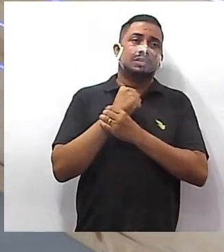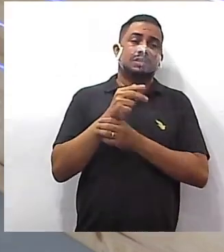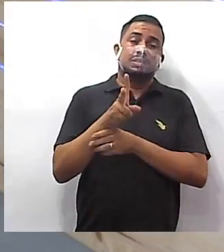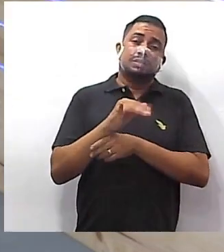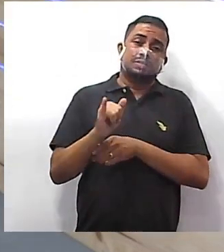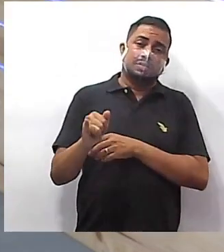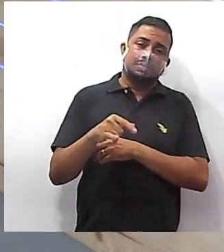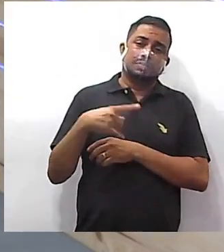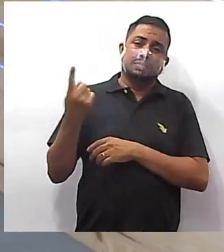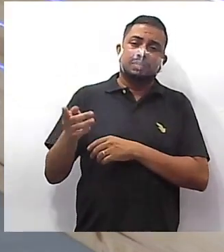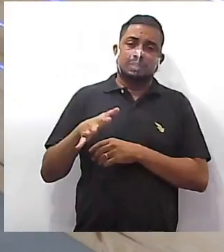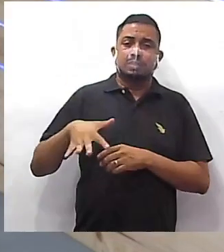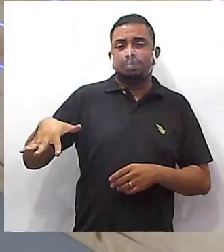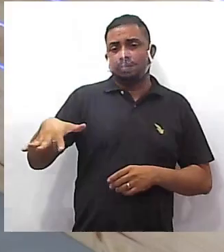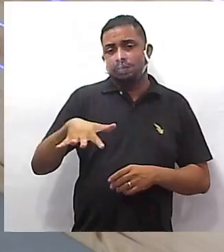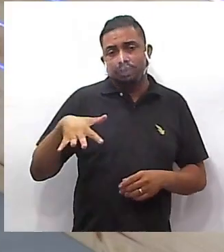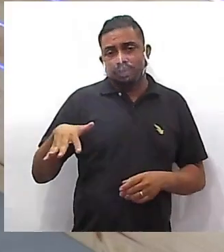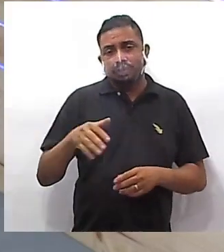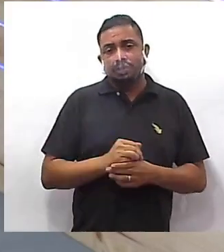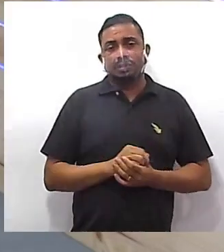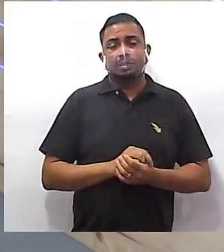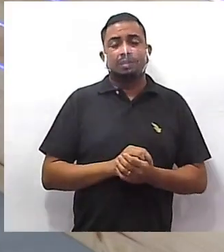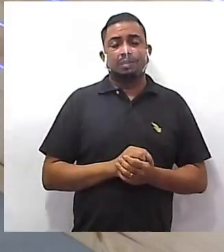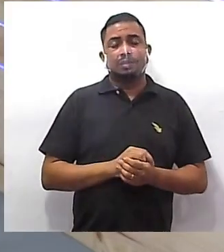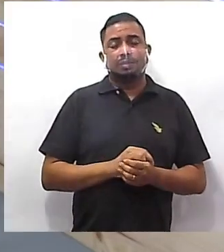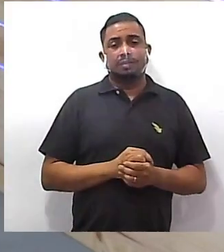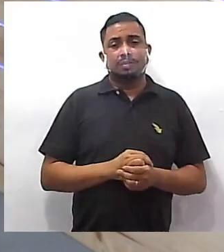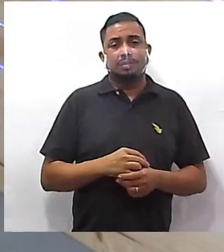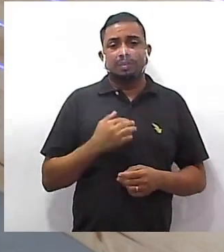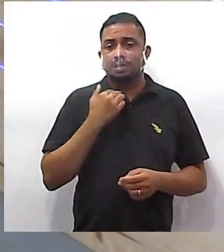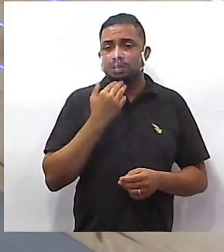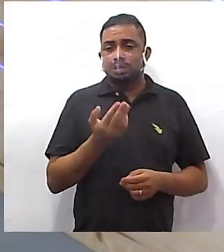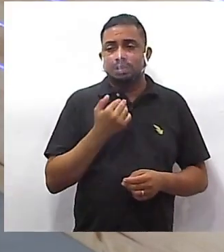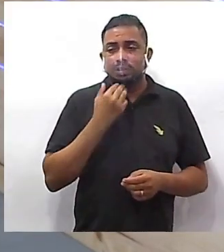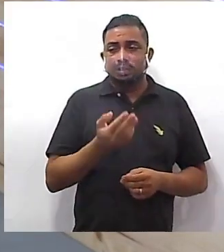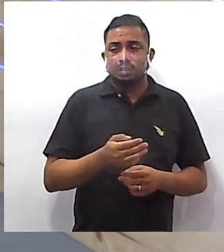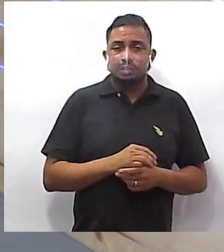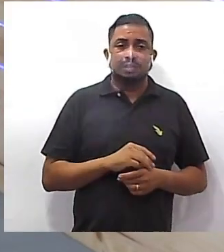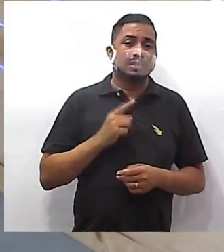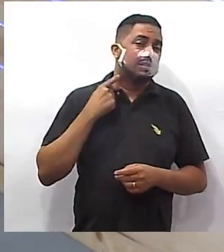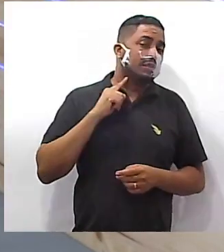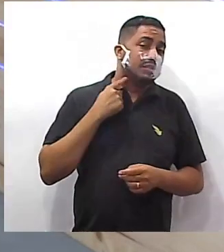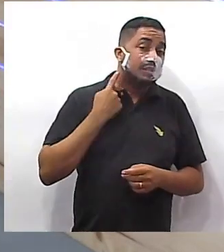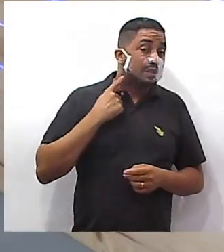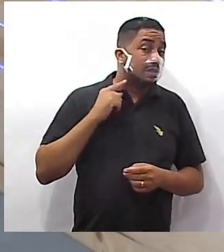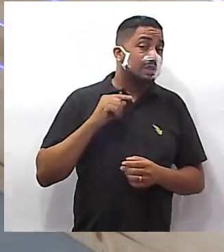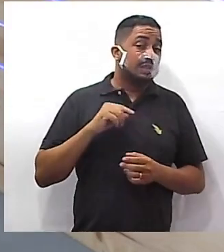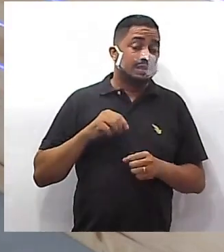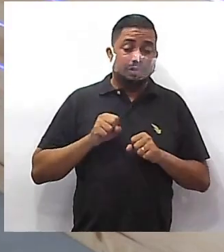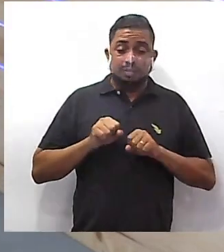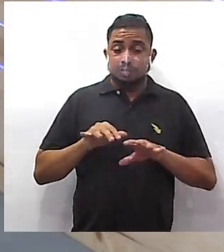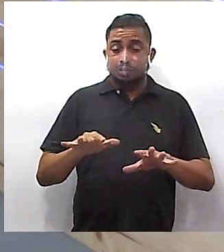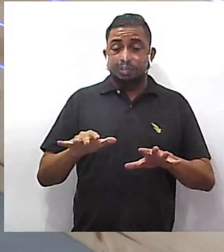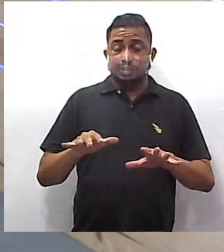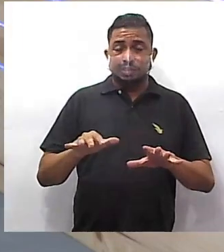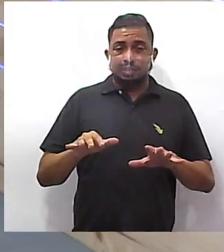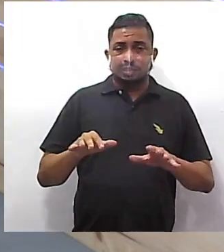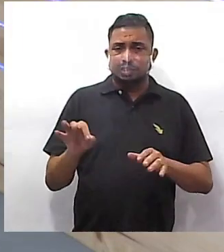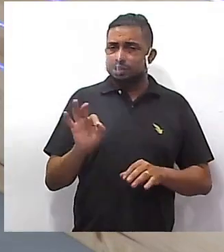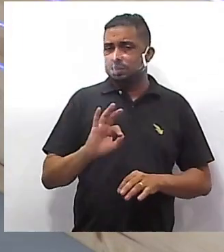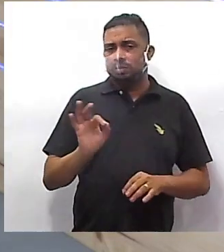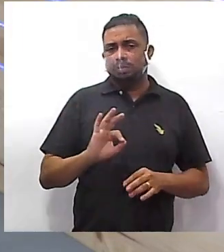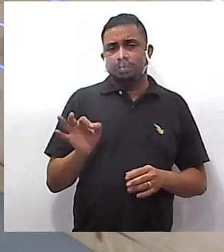para um outro ambiente totalmente esterilizado, sem contaminação nenhuma. E você passa, através